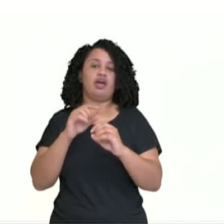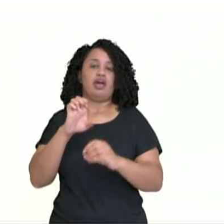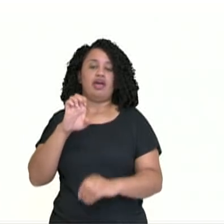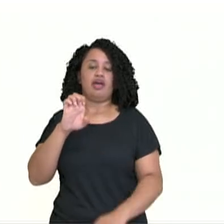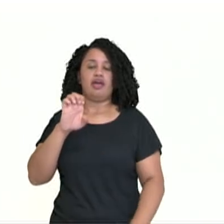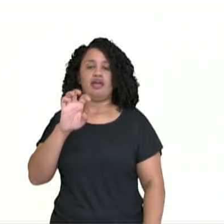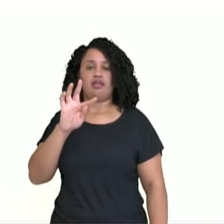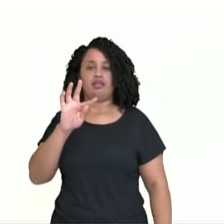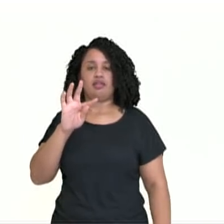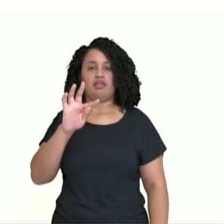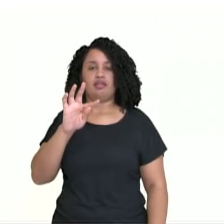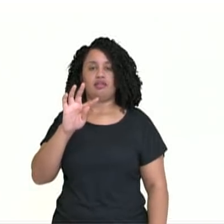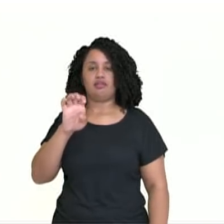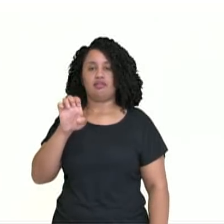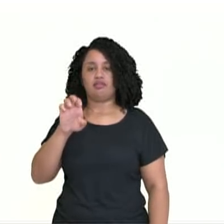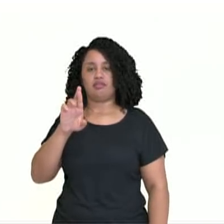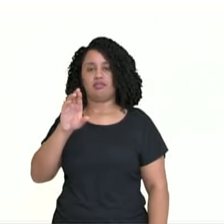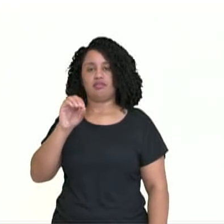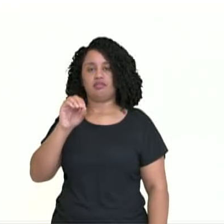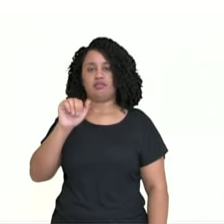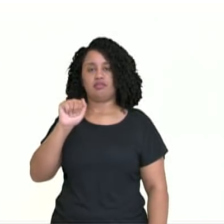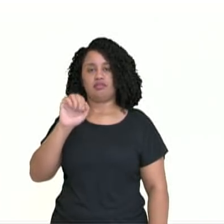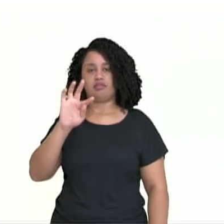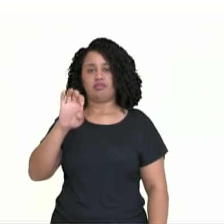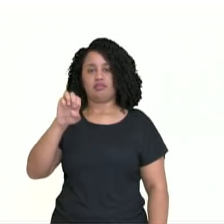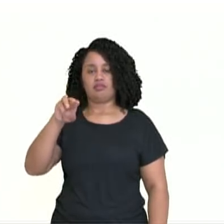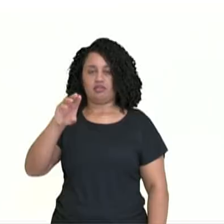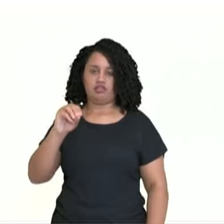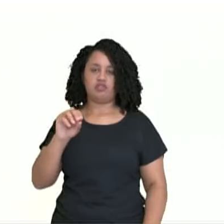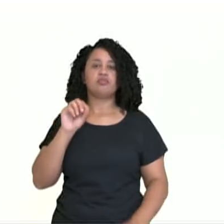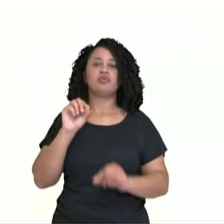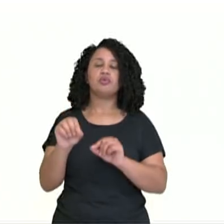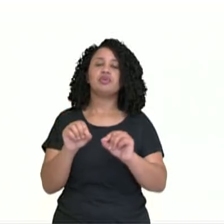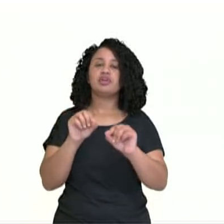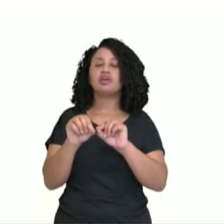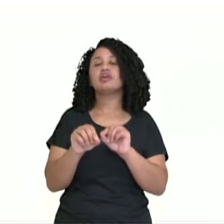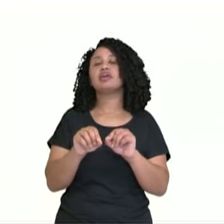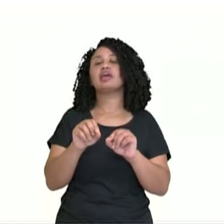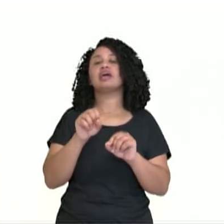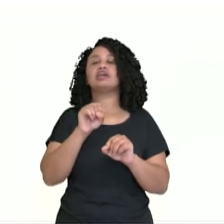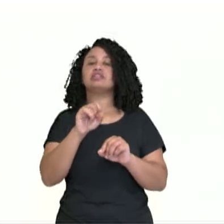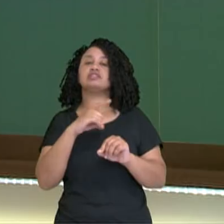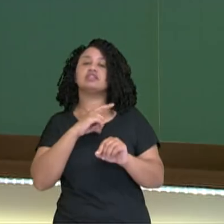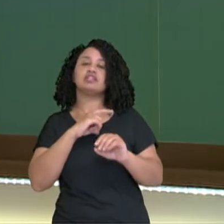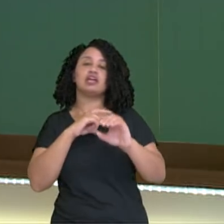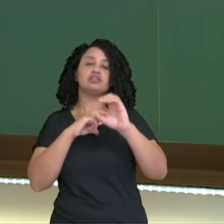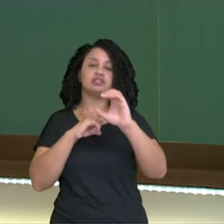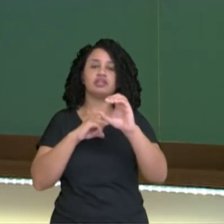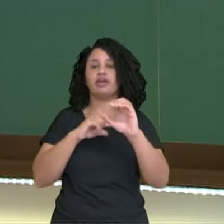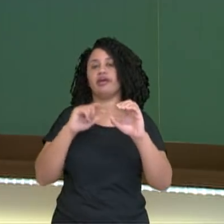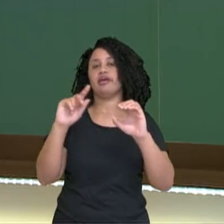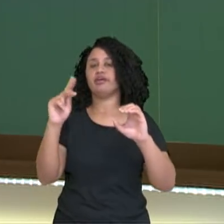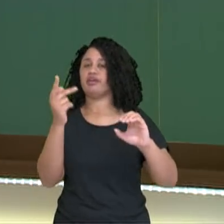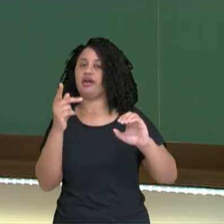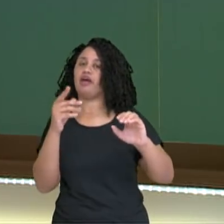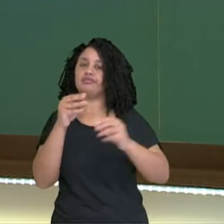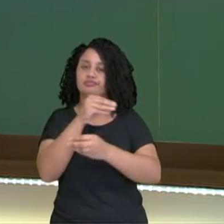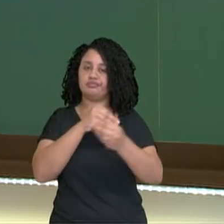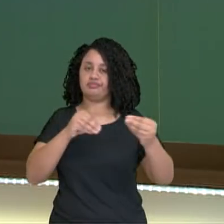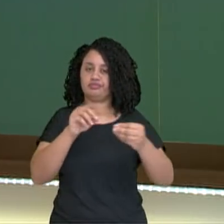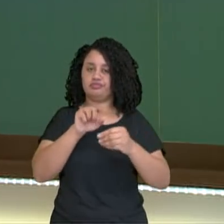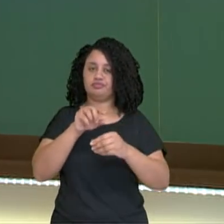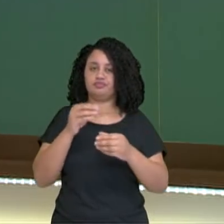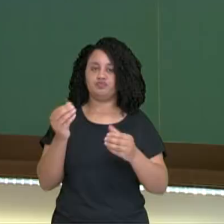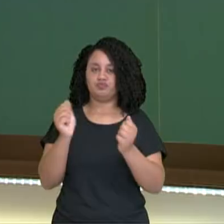São átomos diferentes de carbono e hidrogênio presente nos compostos orgânicos, tá bem?